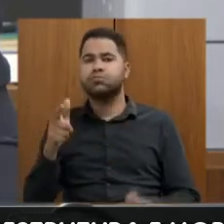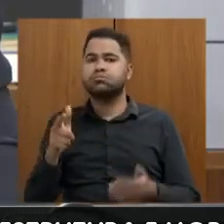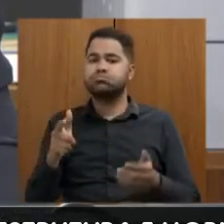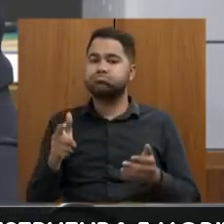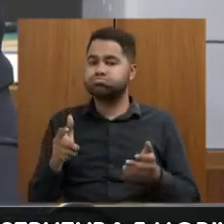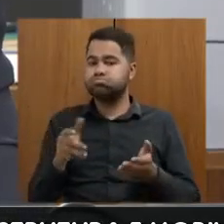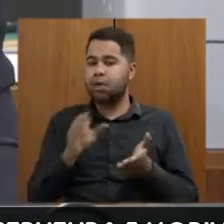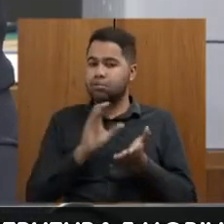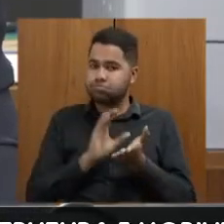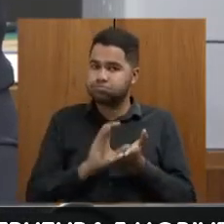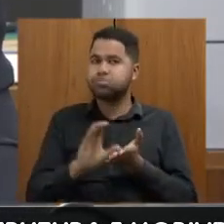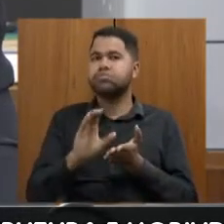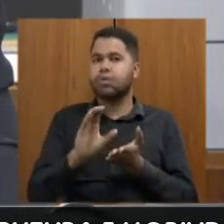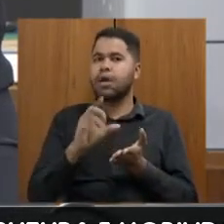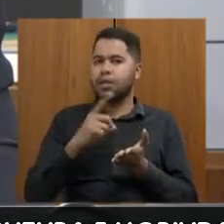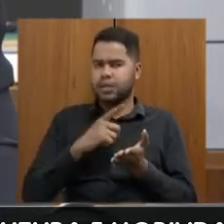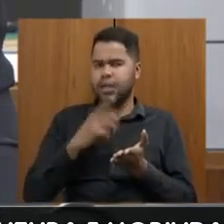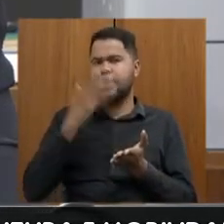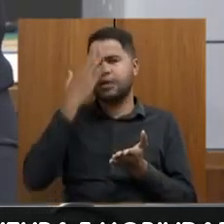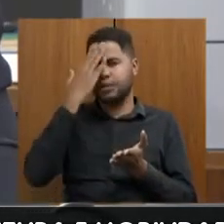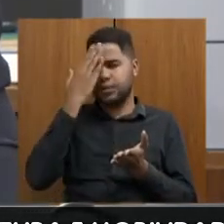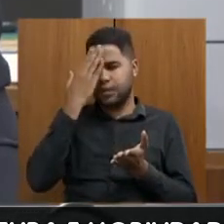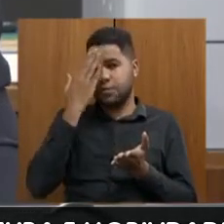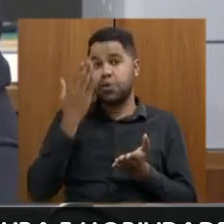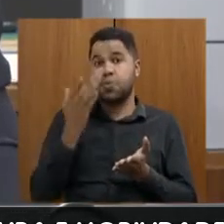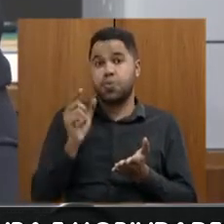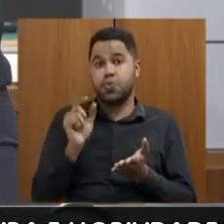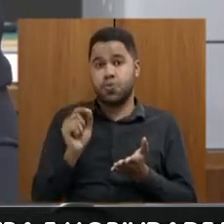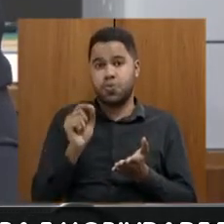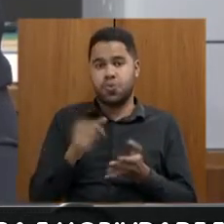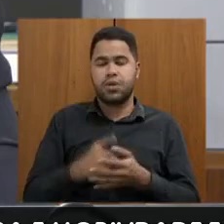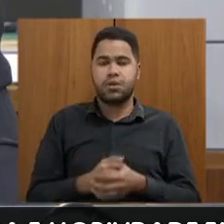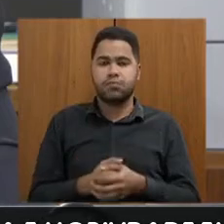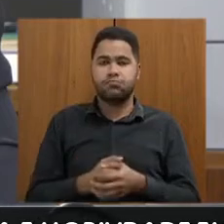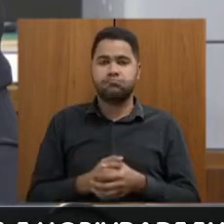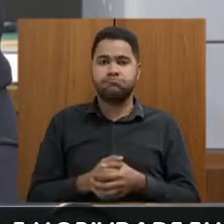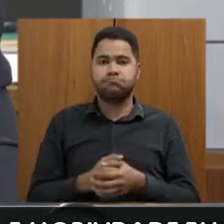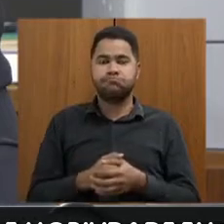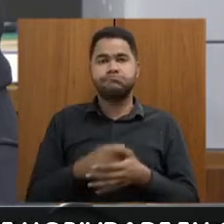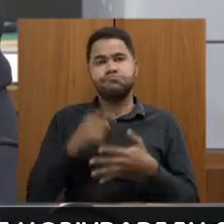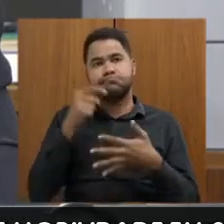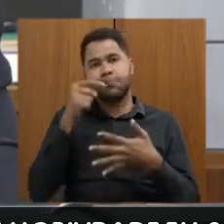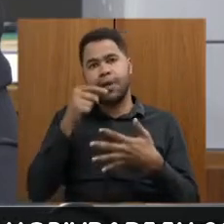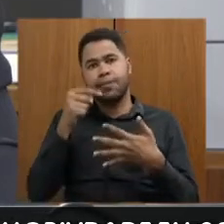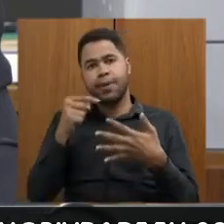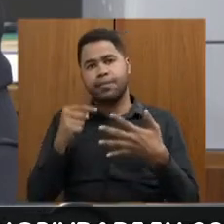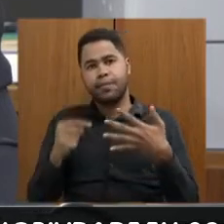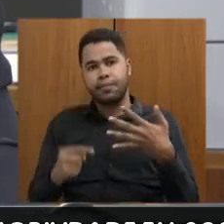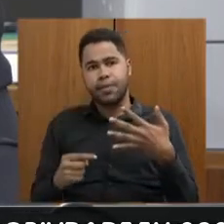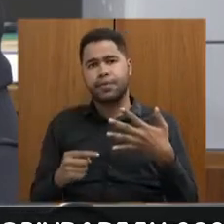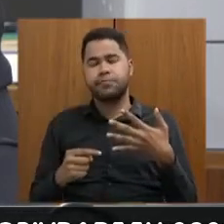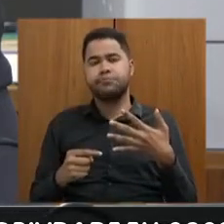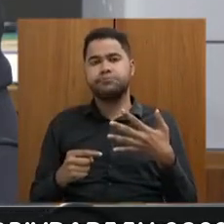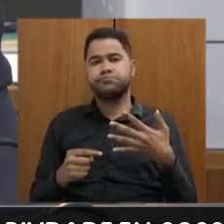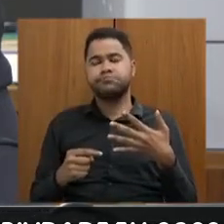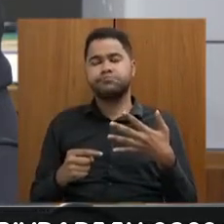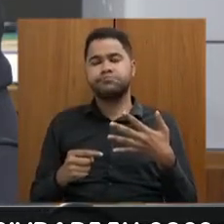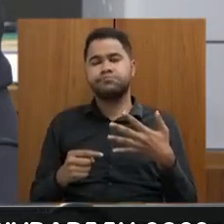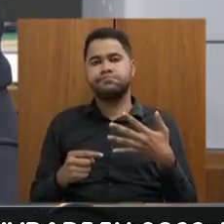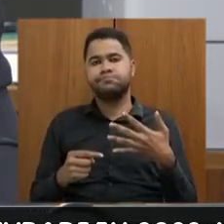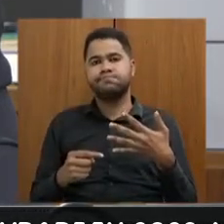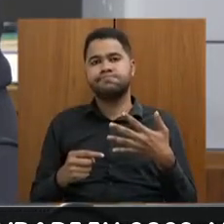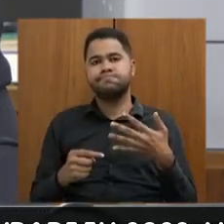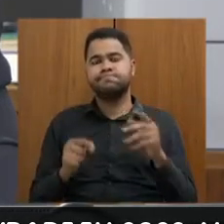viram né sabemos que é uma uma questão é de